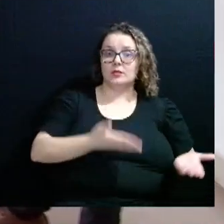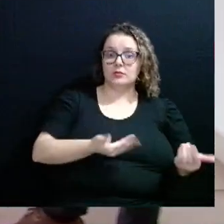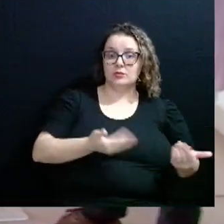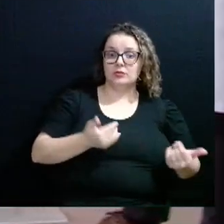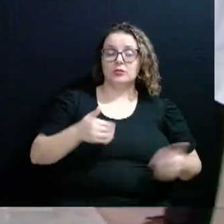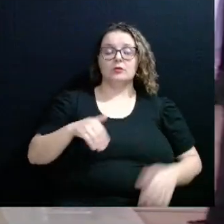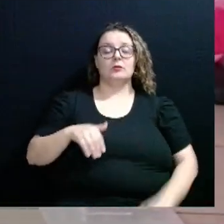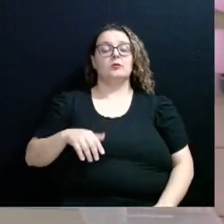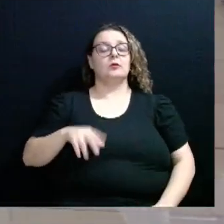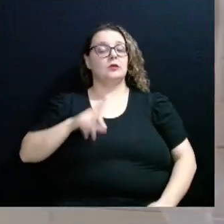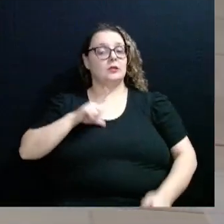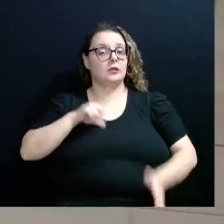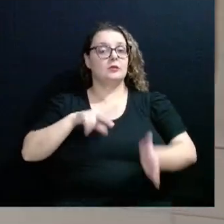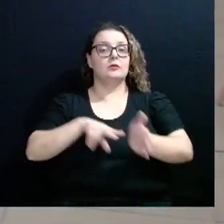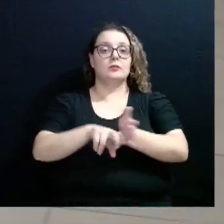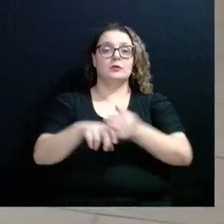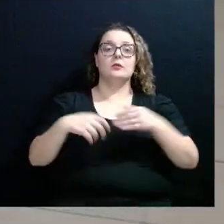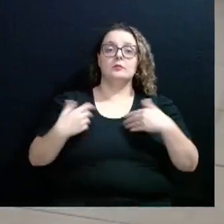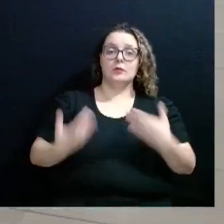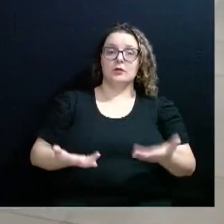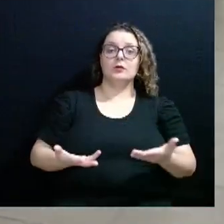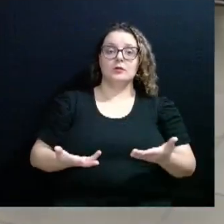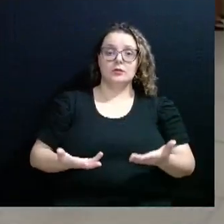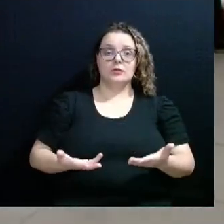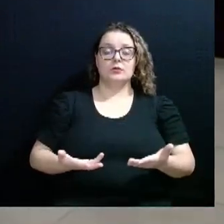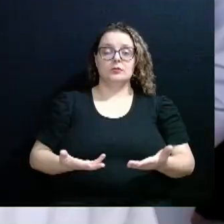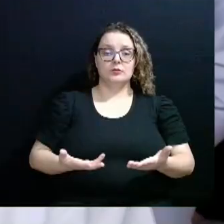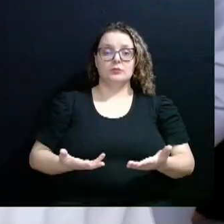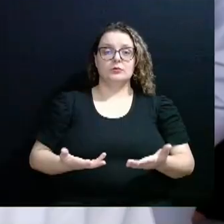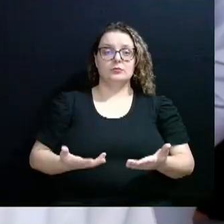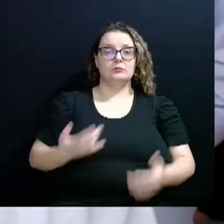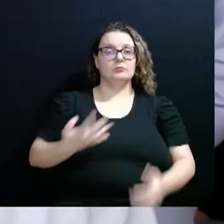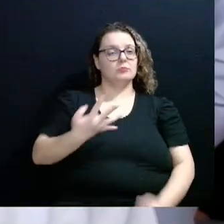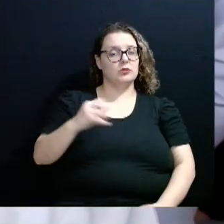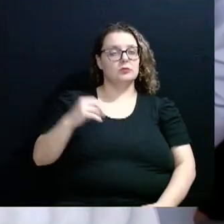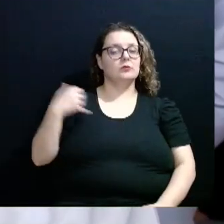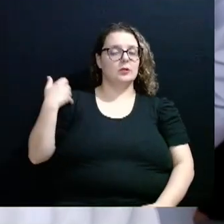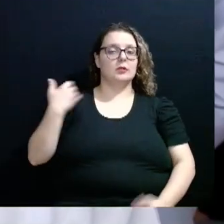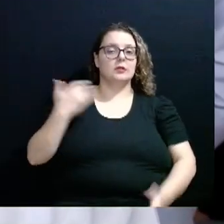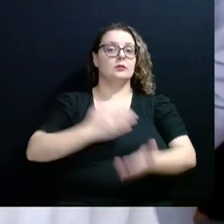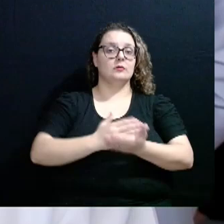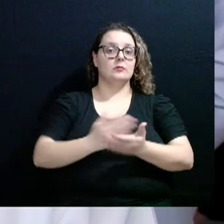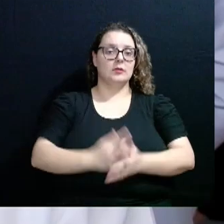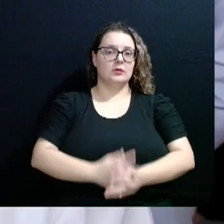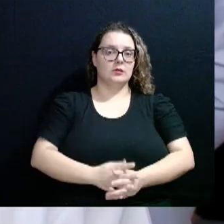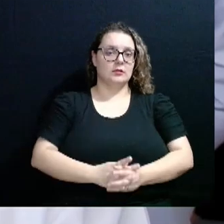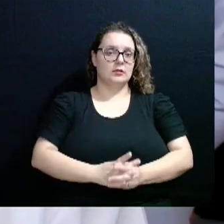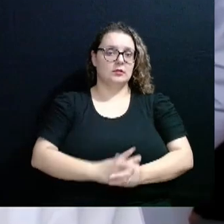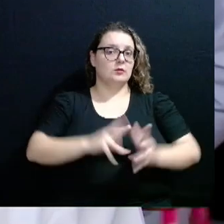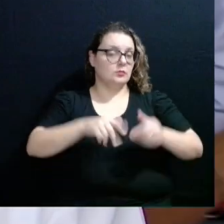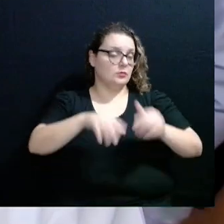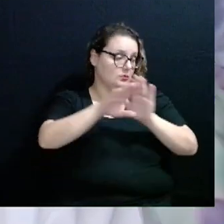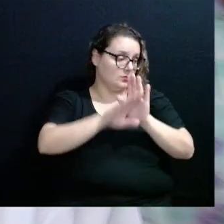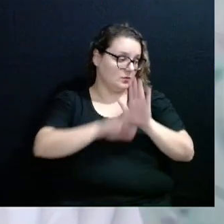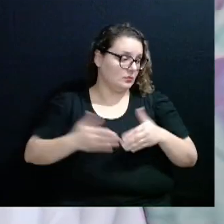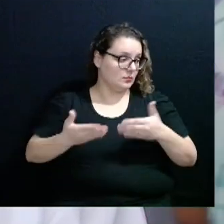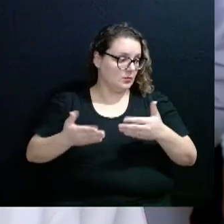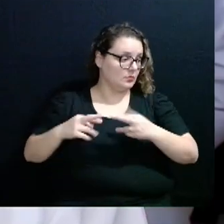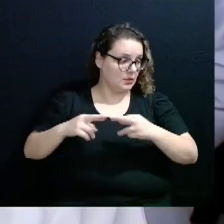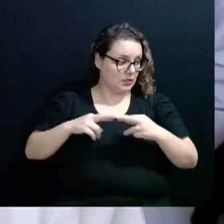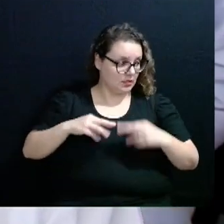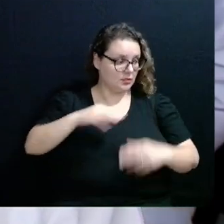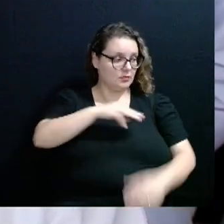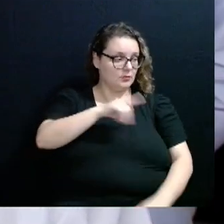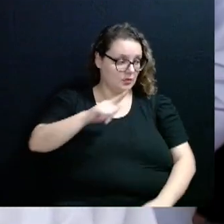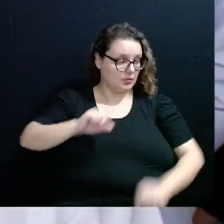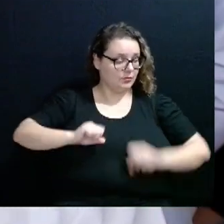e isso chegou a partir dos 40 anos. E toda essa programação oferecida aqui pela Rede Mário Gatti reforça esse compromisso, né,